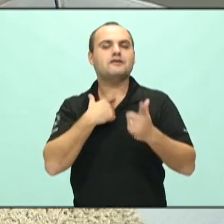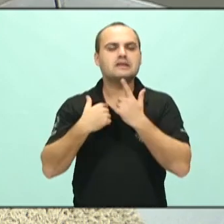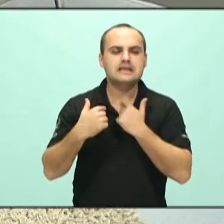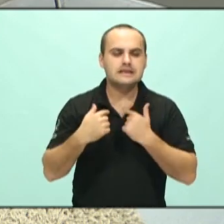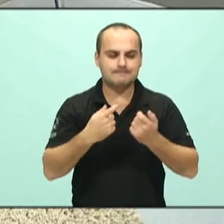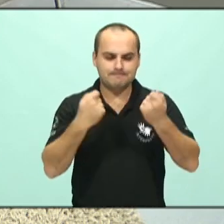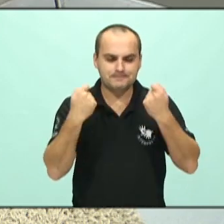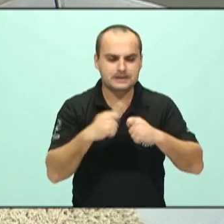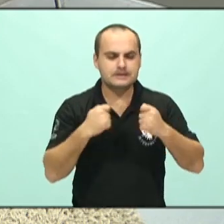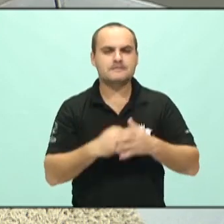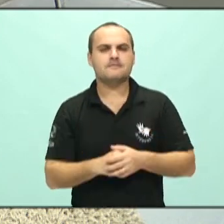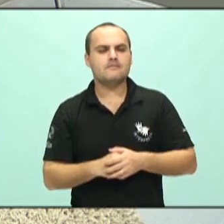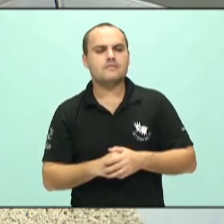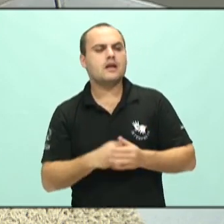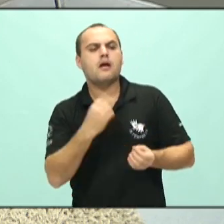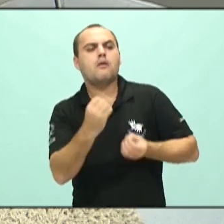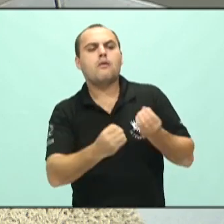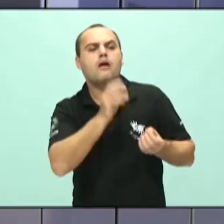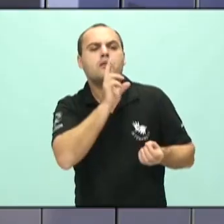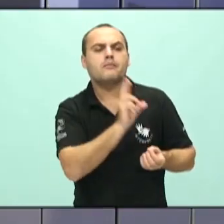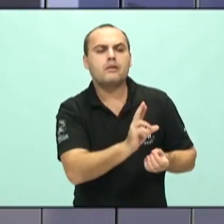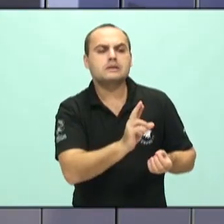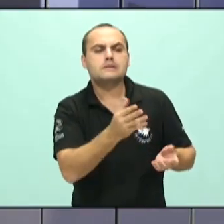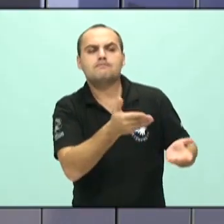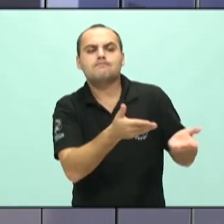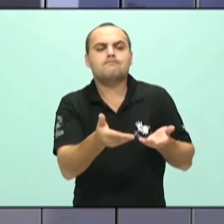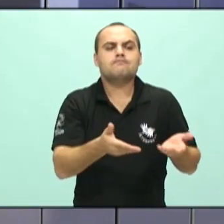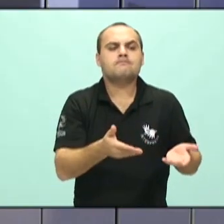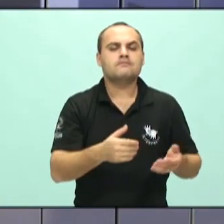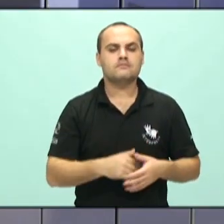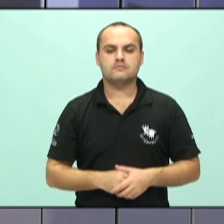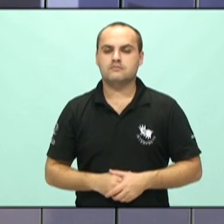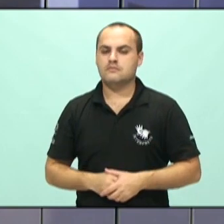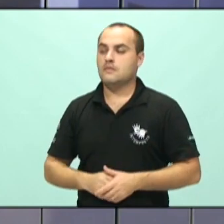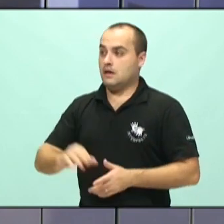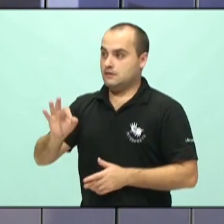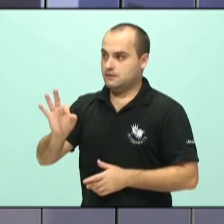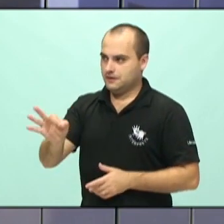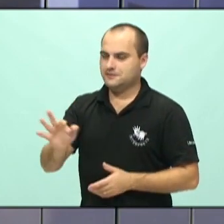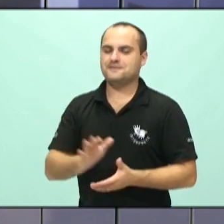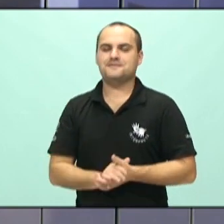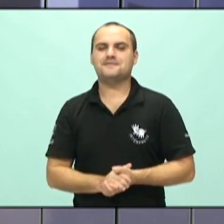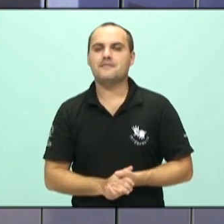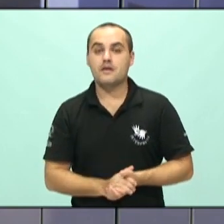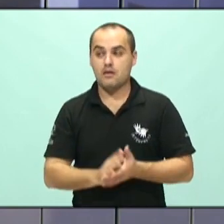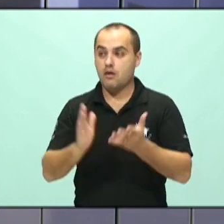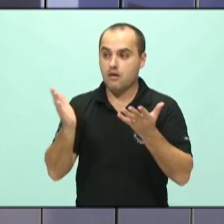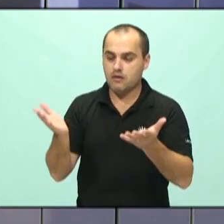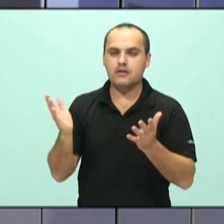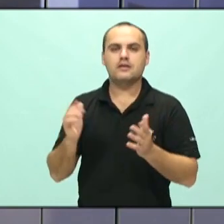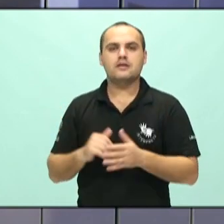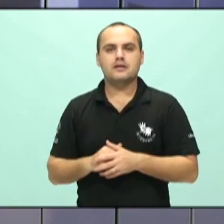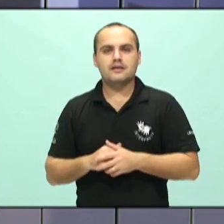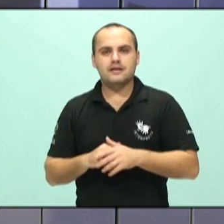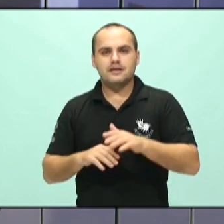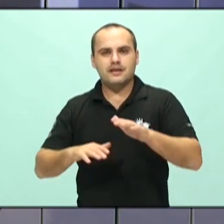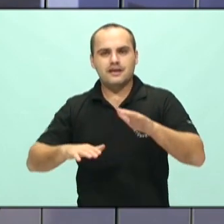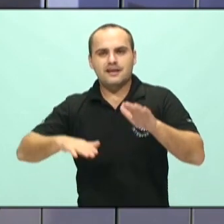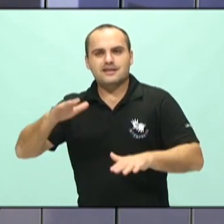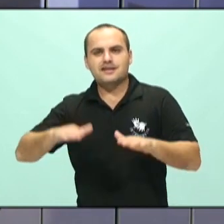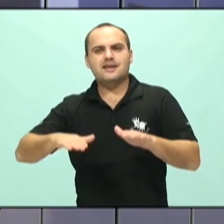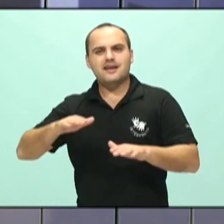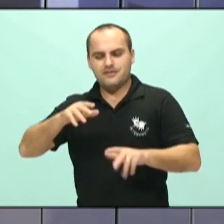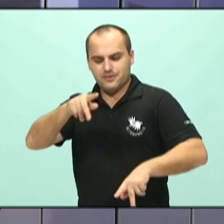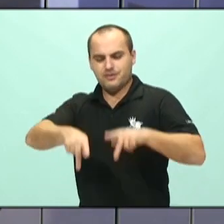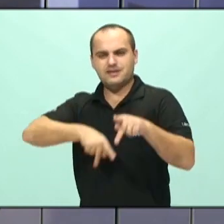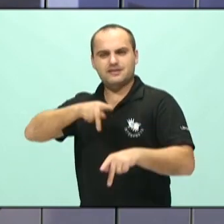né? A quantas anda isso, vereador? Carlos Antônio, é por isso que a população, às vezes, perde a